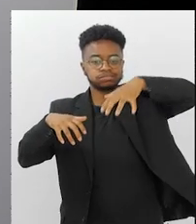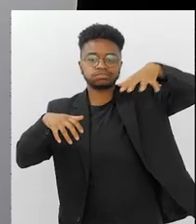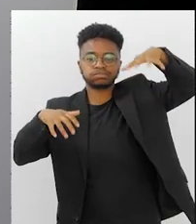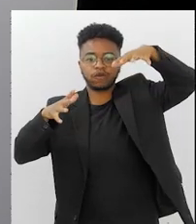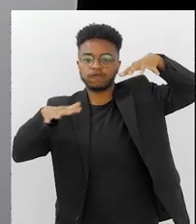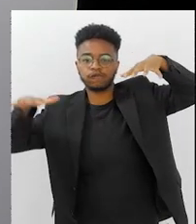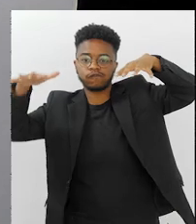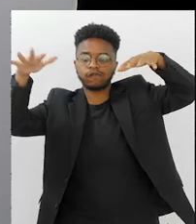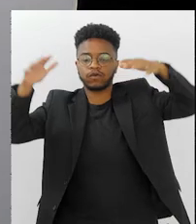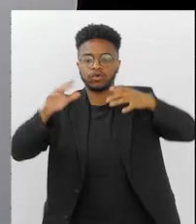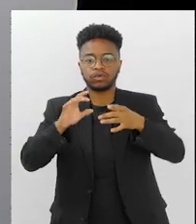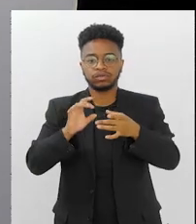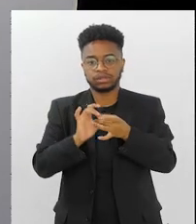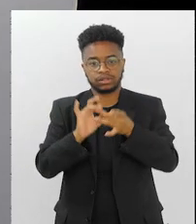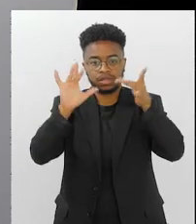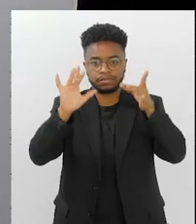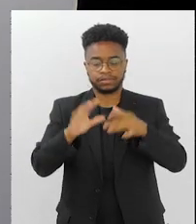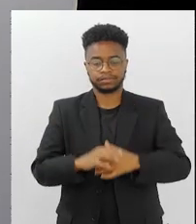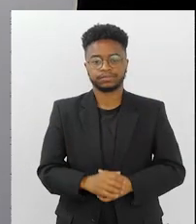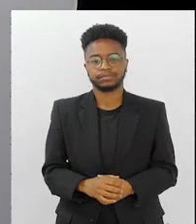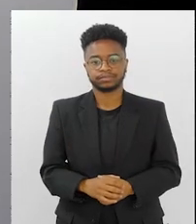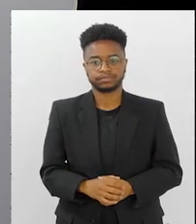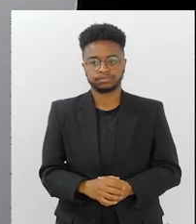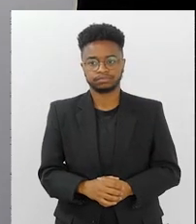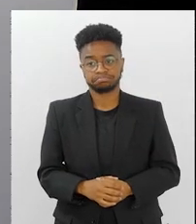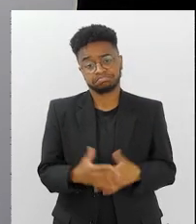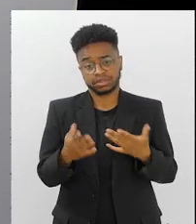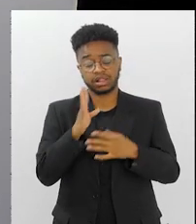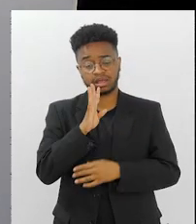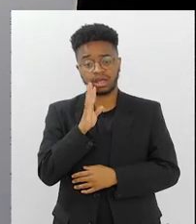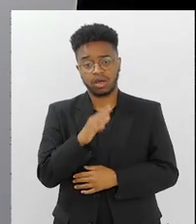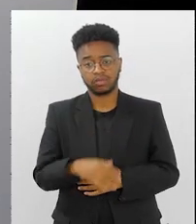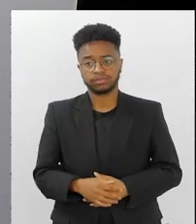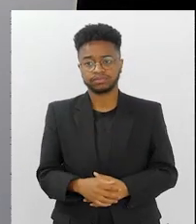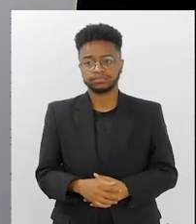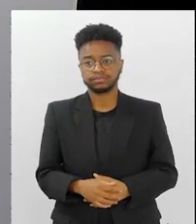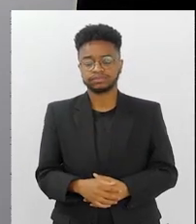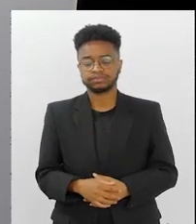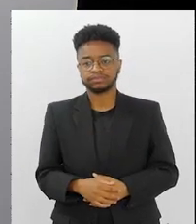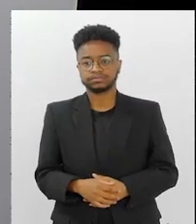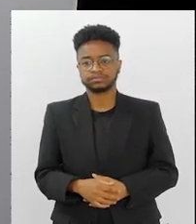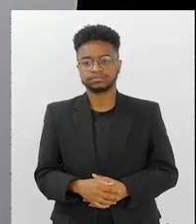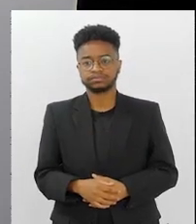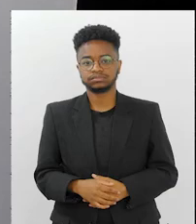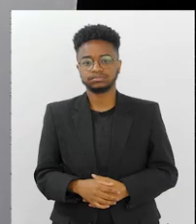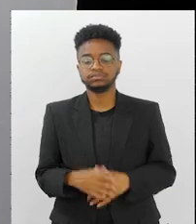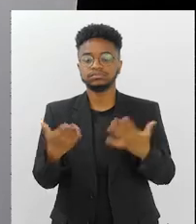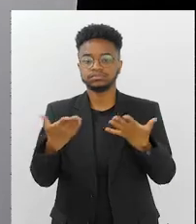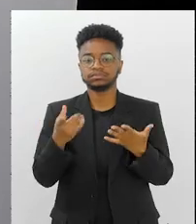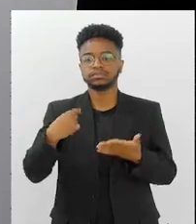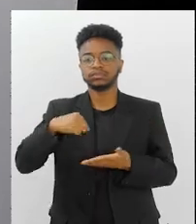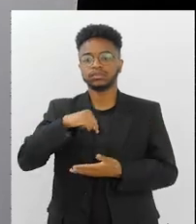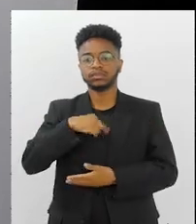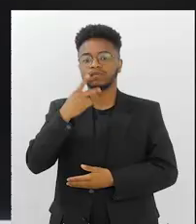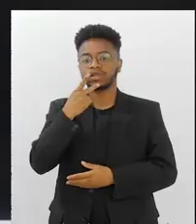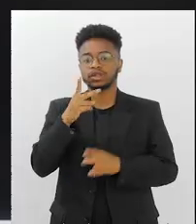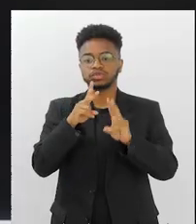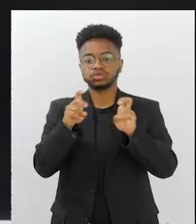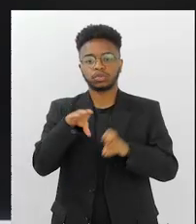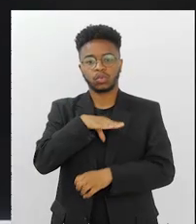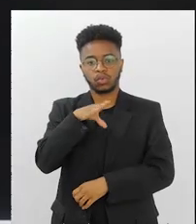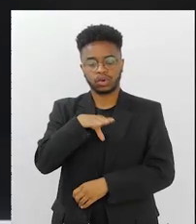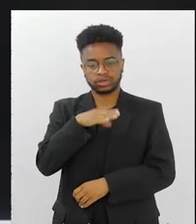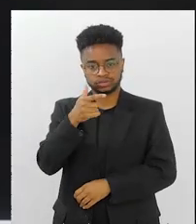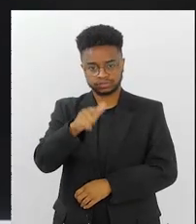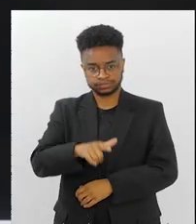da na praça da na Apoteose né legal essa coisa ousadia né incrível e vamos falar mais uma coisa com relação a